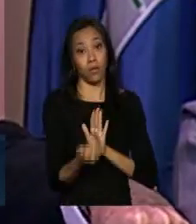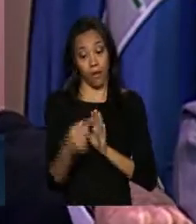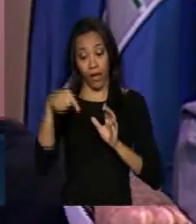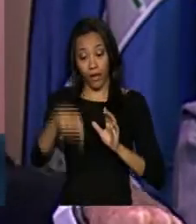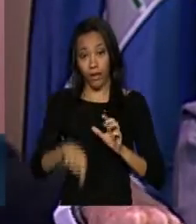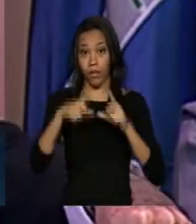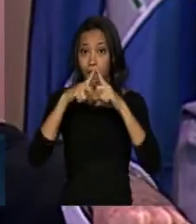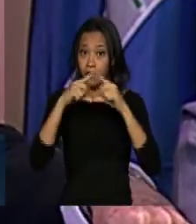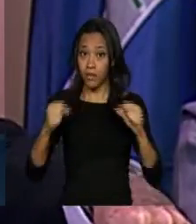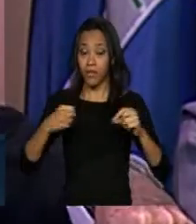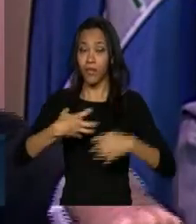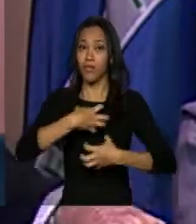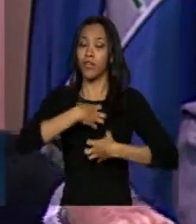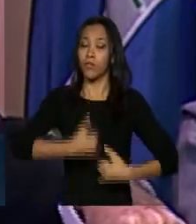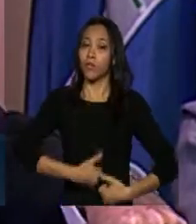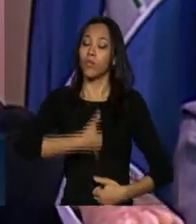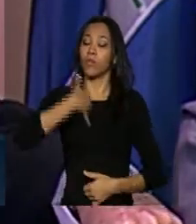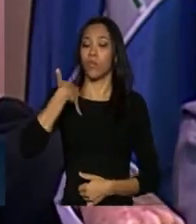nós agradecemos.